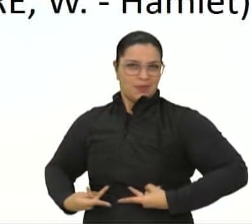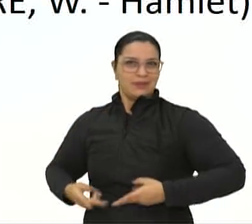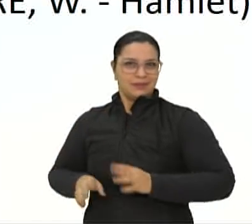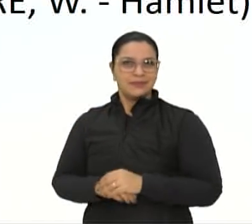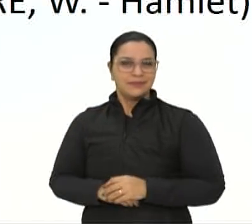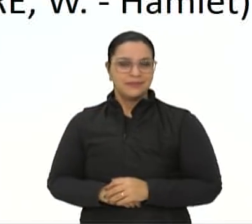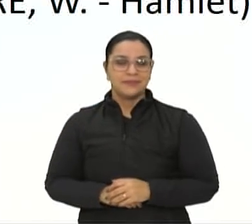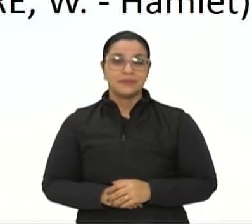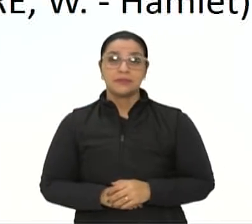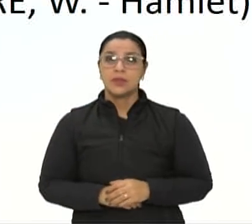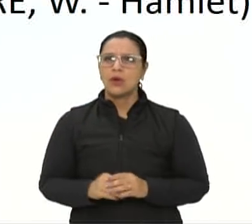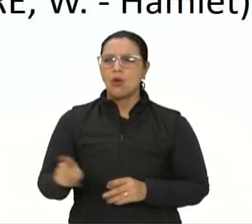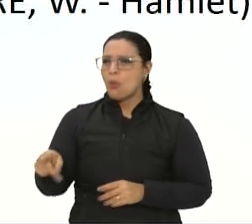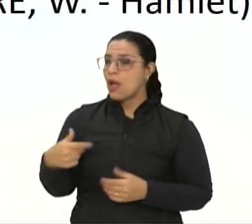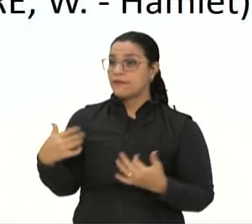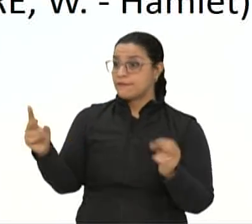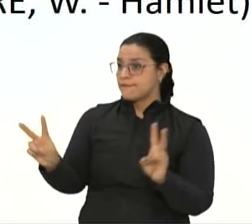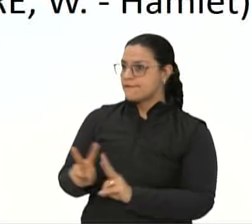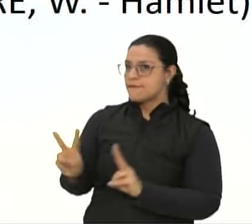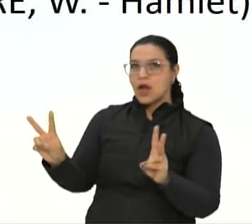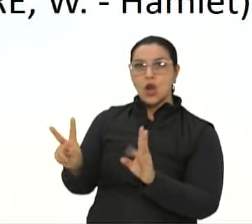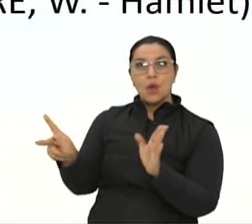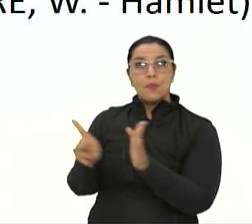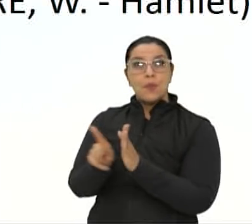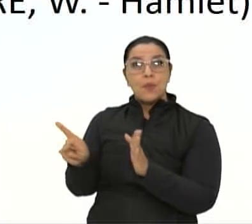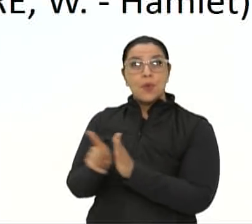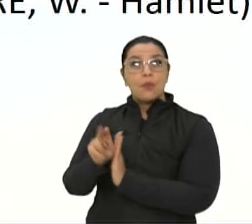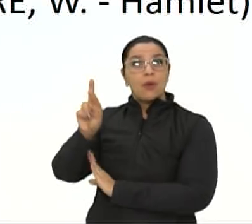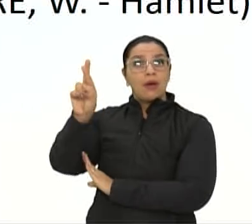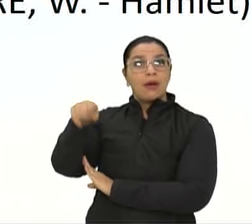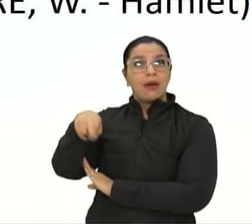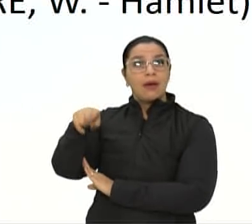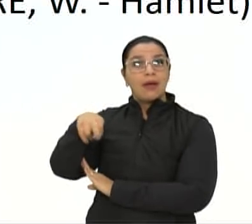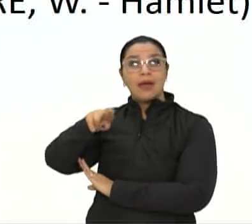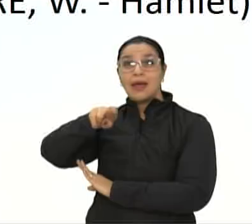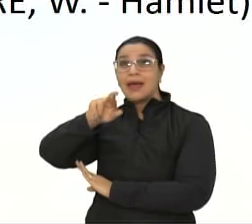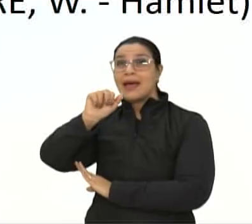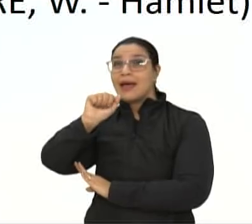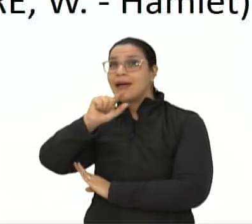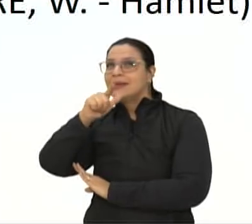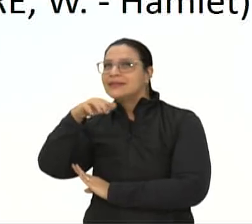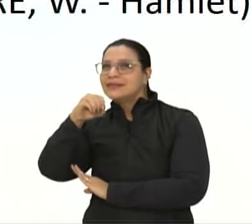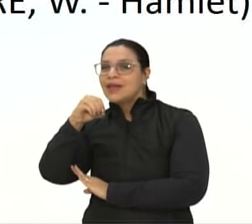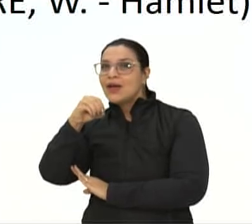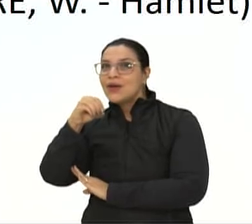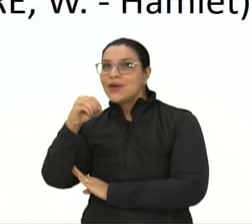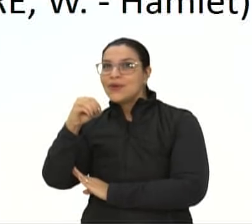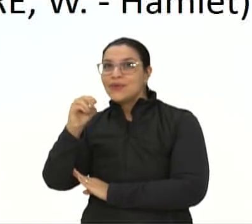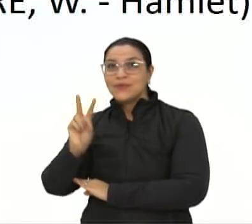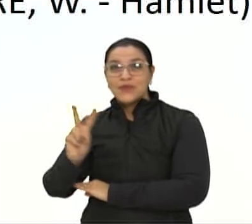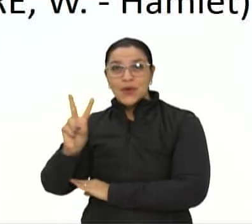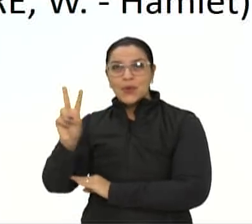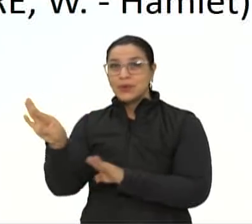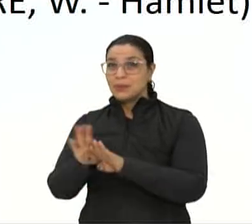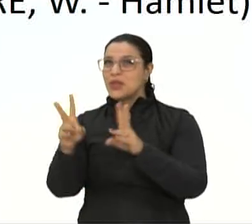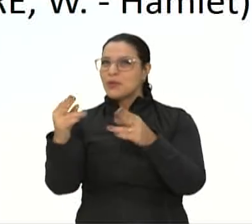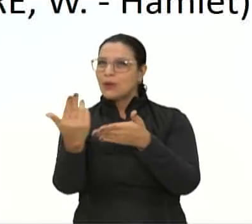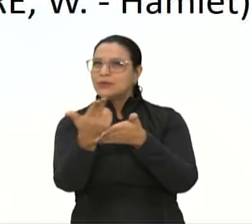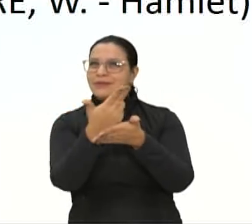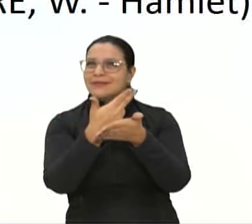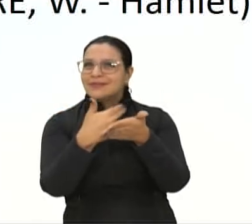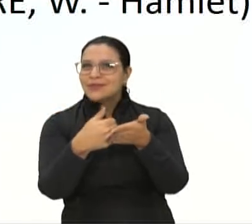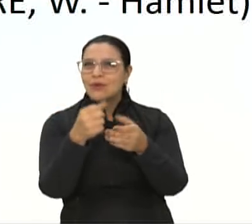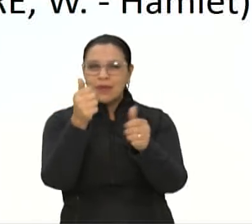humano, né? Como é nobre em sua razão, valorizando a razão humana, né? Igual os pintores, os